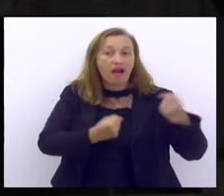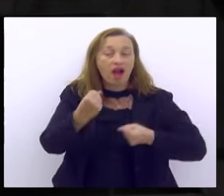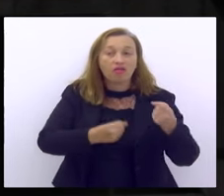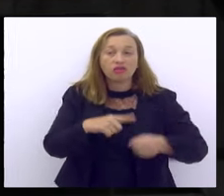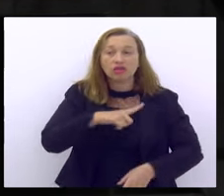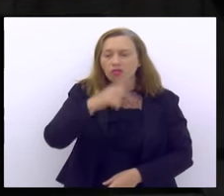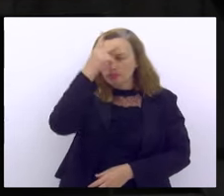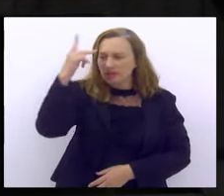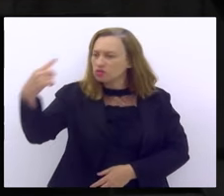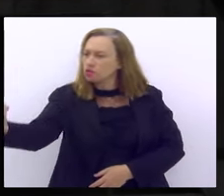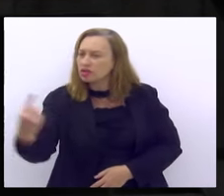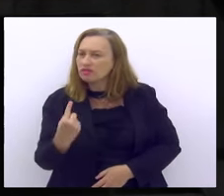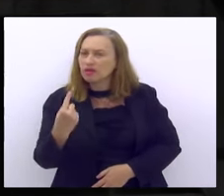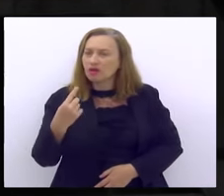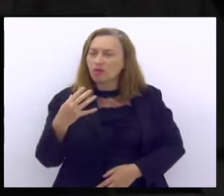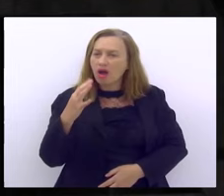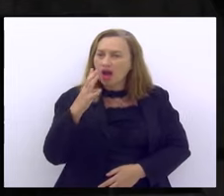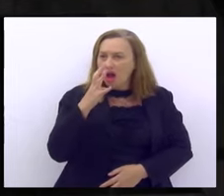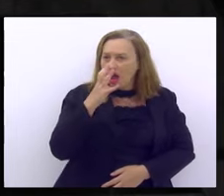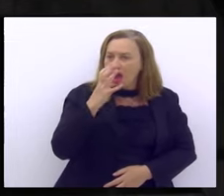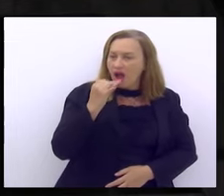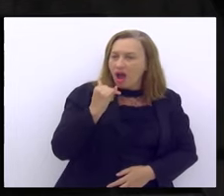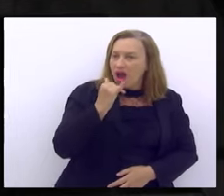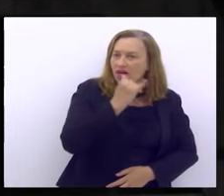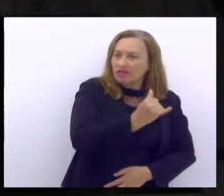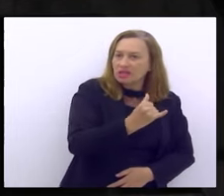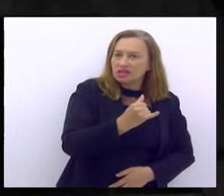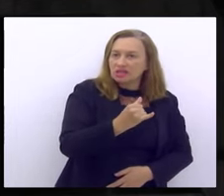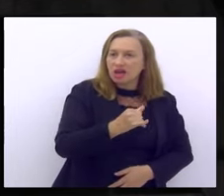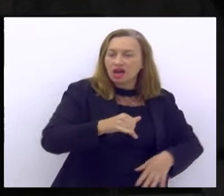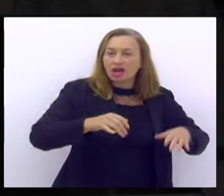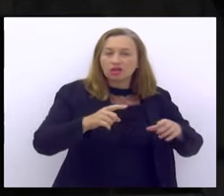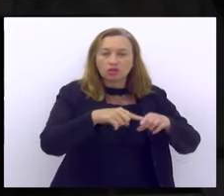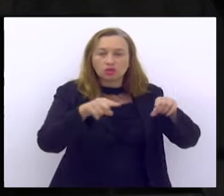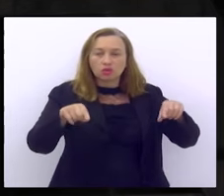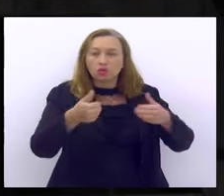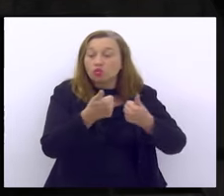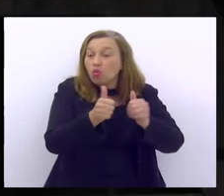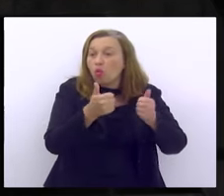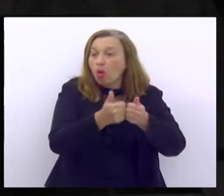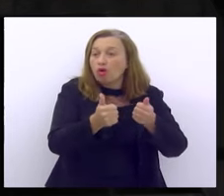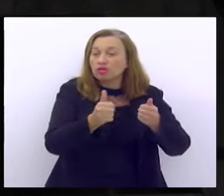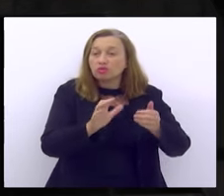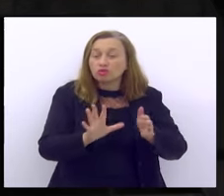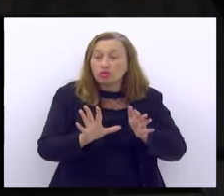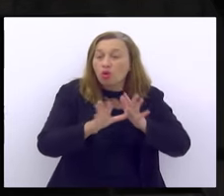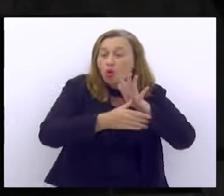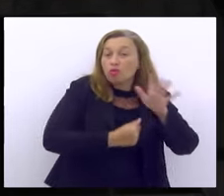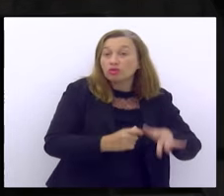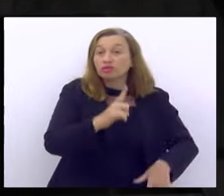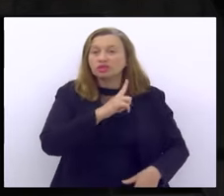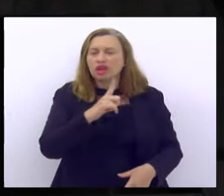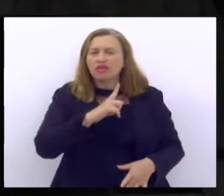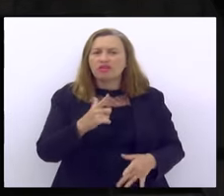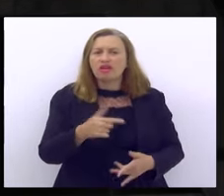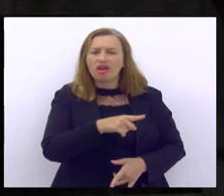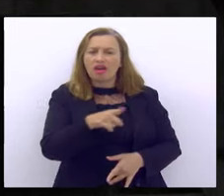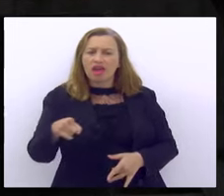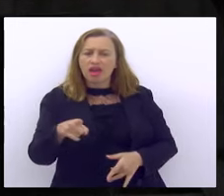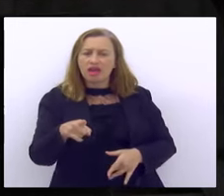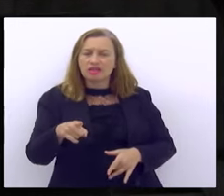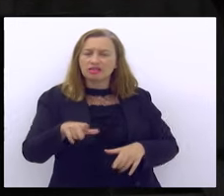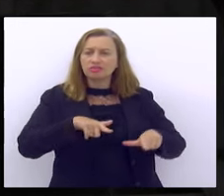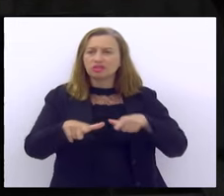que veio avisando que dentro de um ônibus aconteceu um assalto. Essas são as operações promovidas